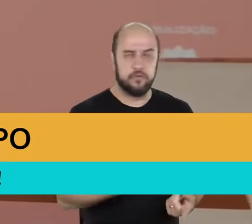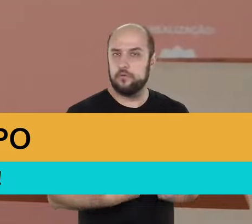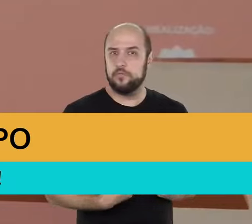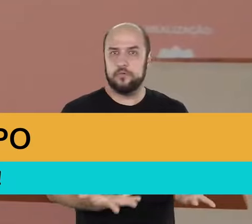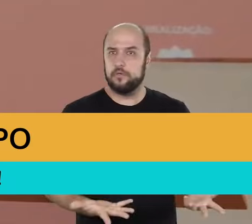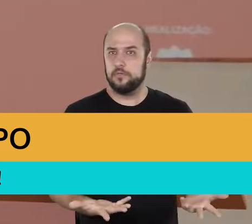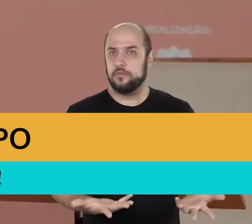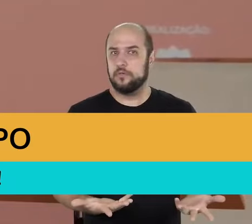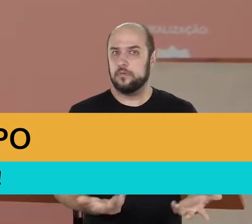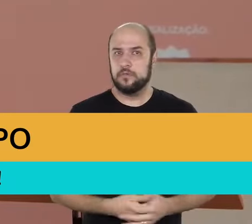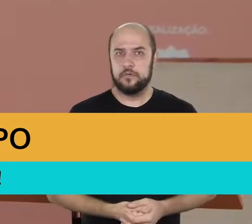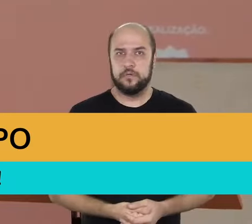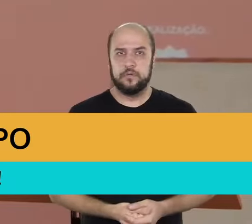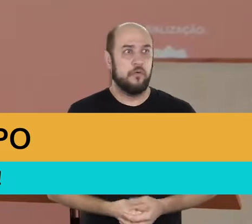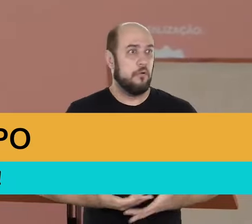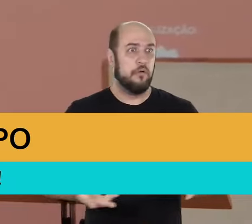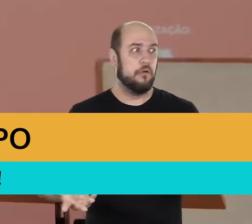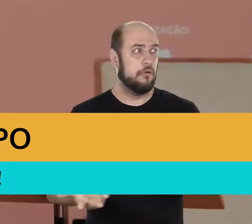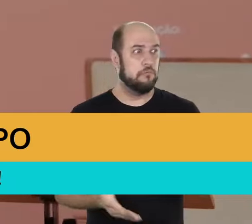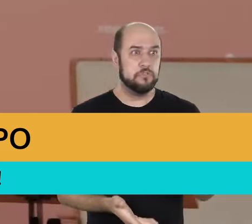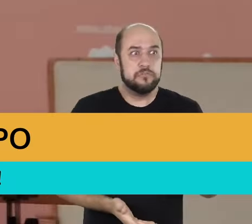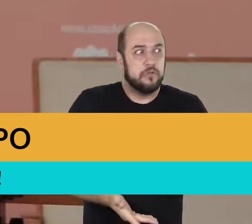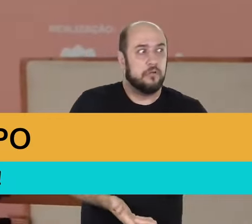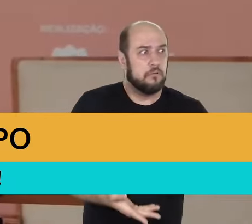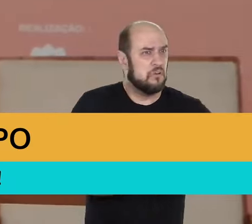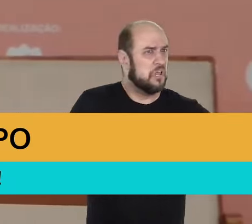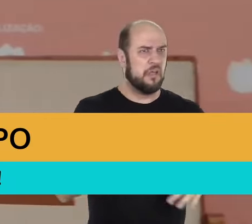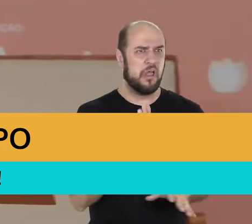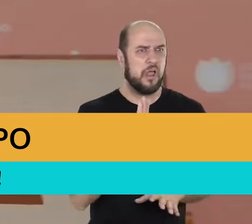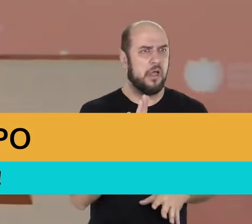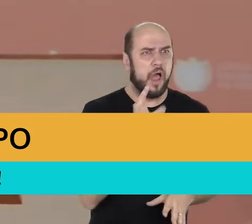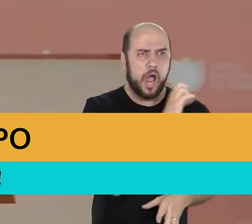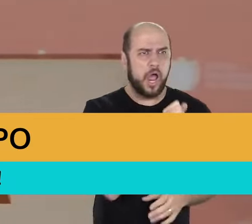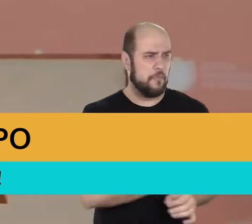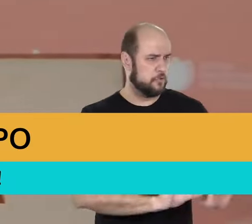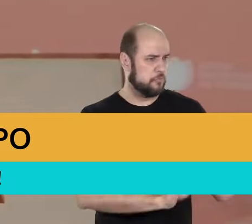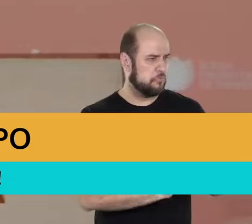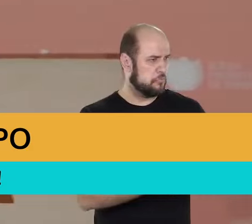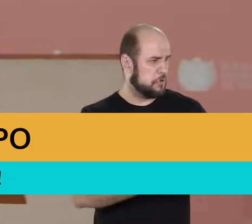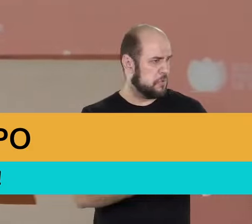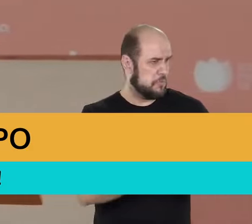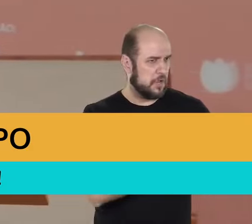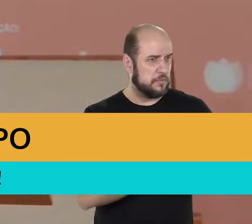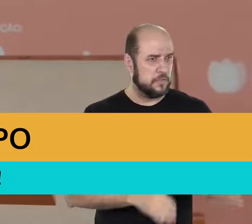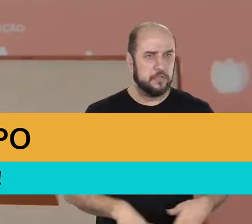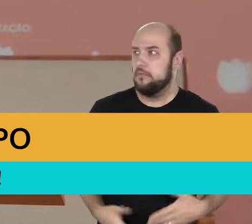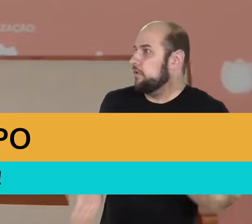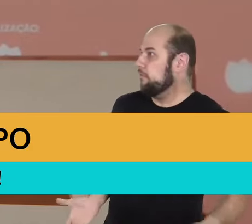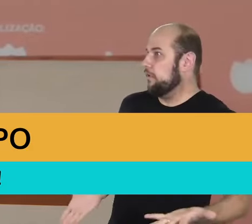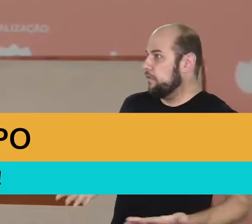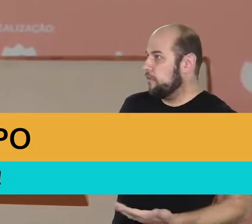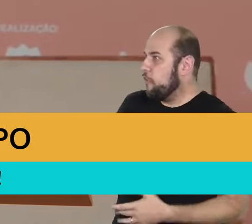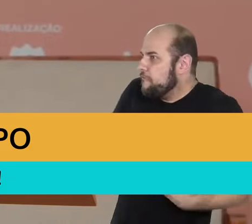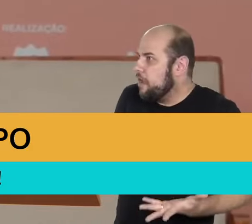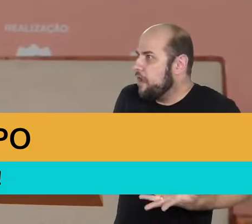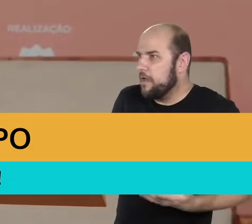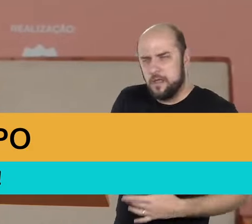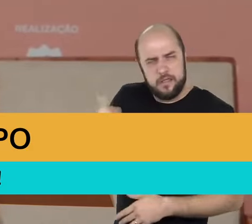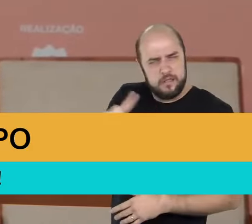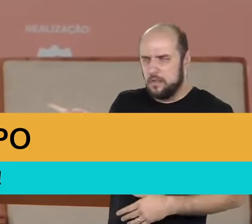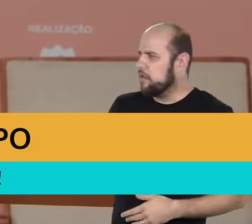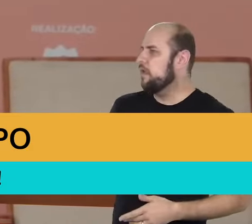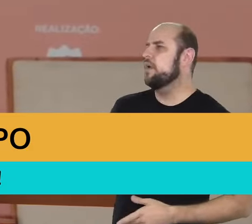isso? Nossa, mas é só. A gente resolve isso aqui assim, ó, resolve assim, sim. Aí minha mãe. Thalita, não é